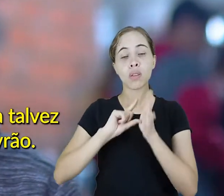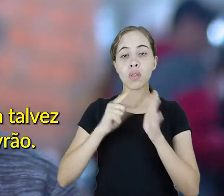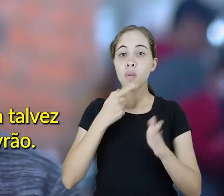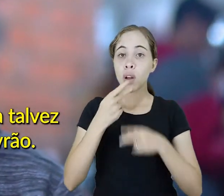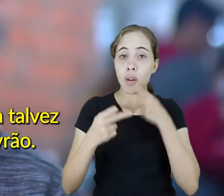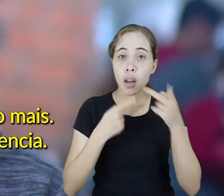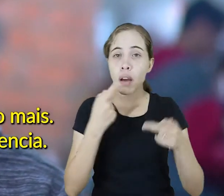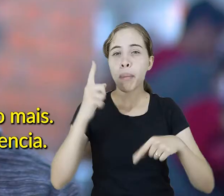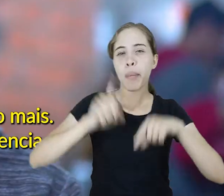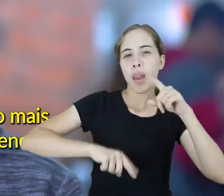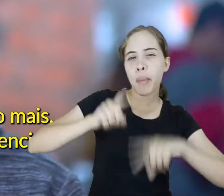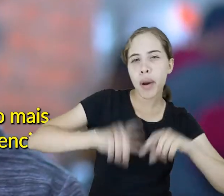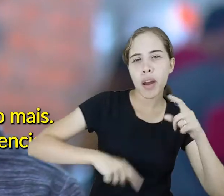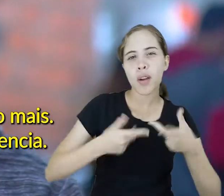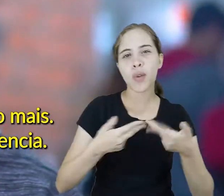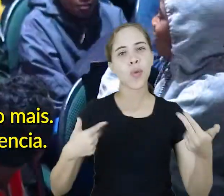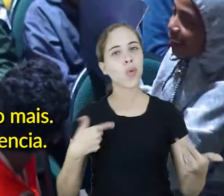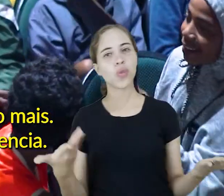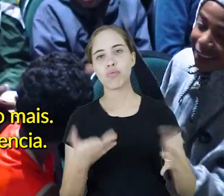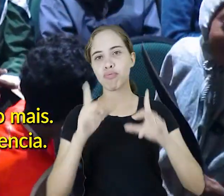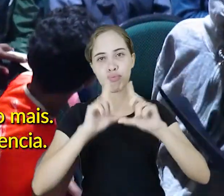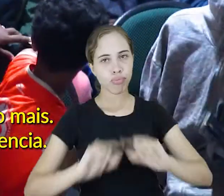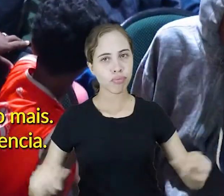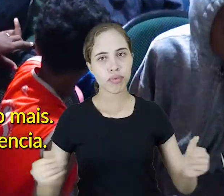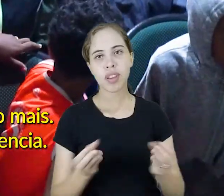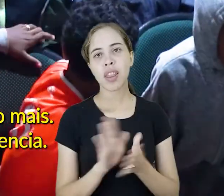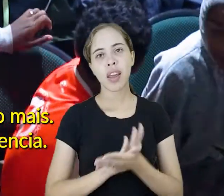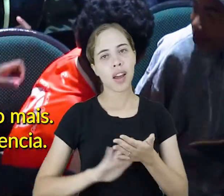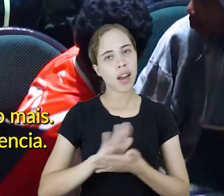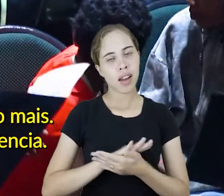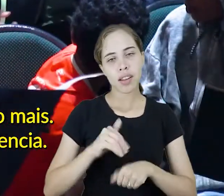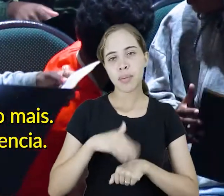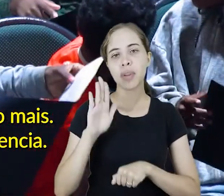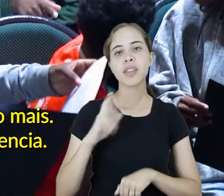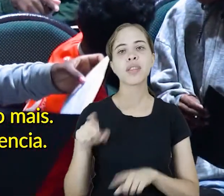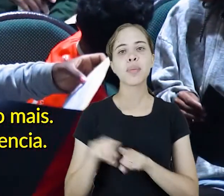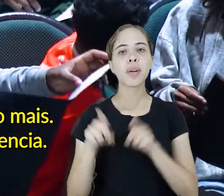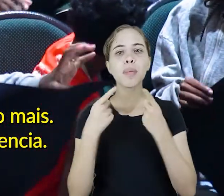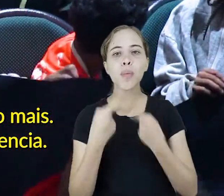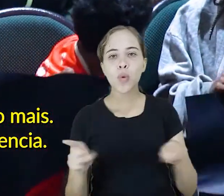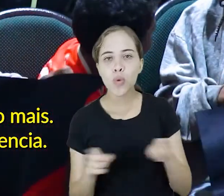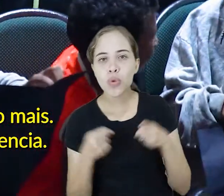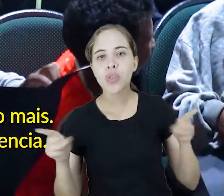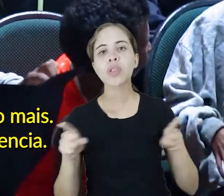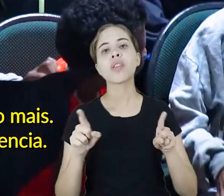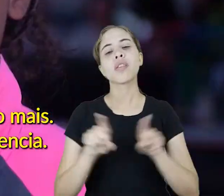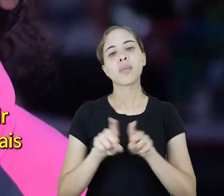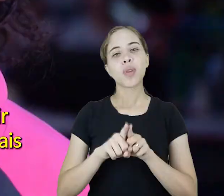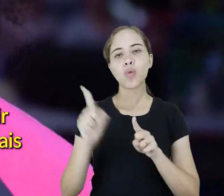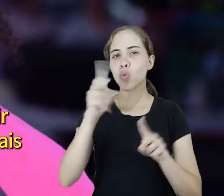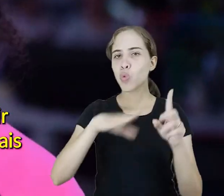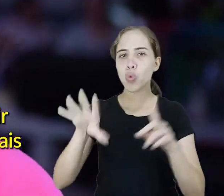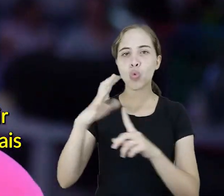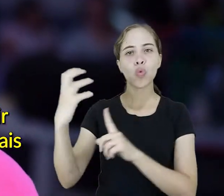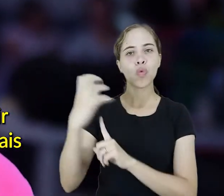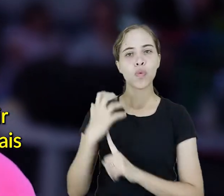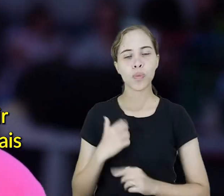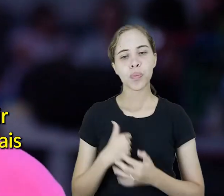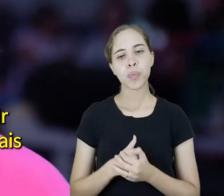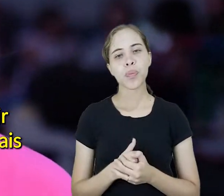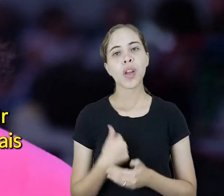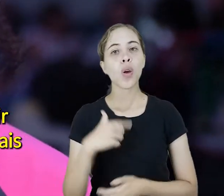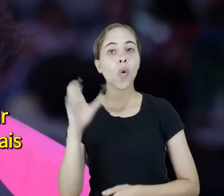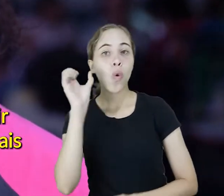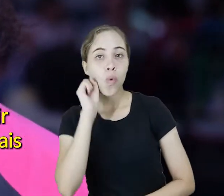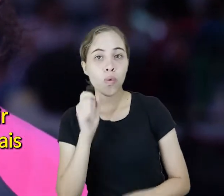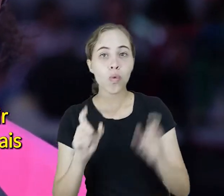algum palavrão e coisa assim, hoje em dia eu não falo mais. As músicas e tudo influencia, né? Eu gosto de vir